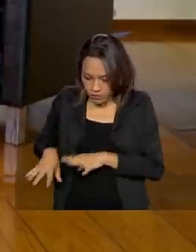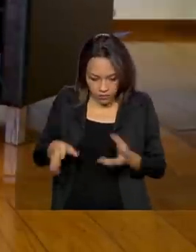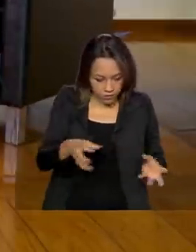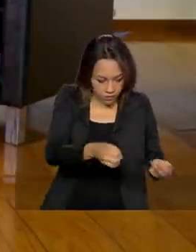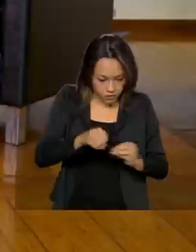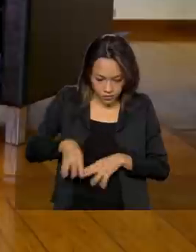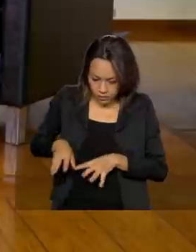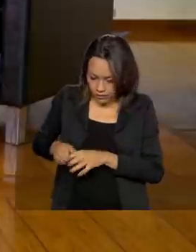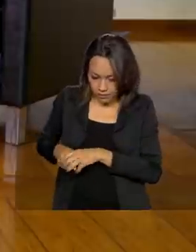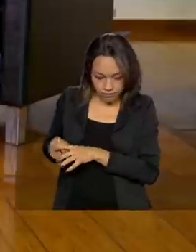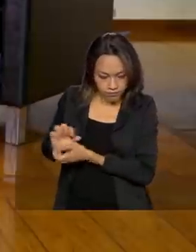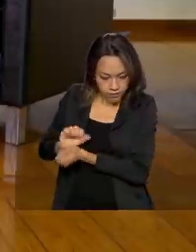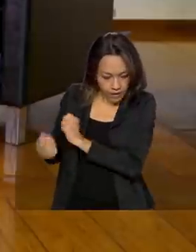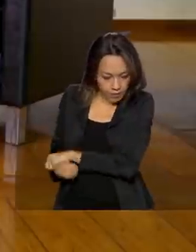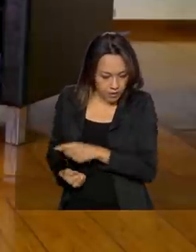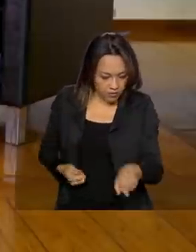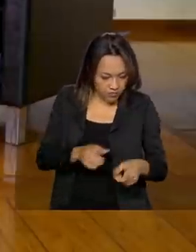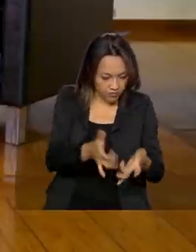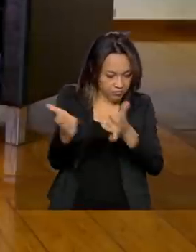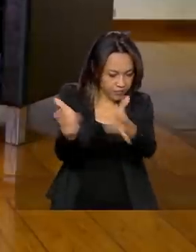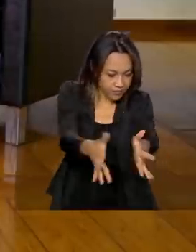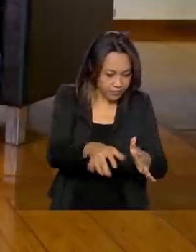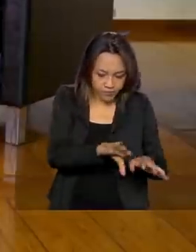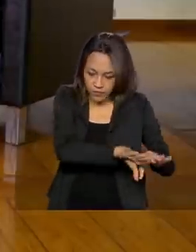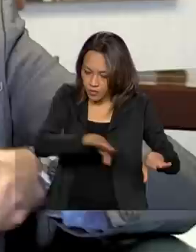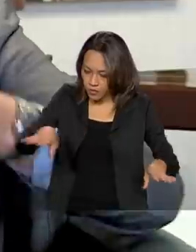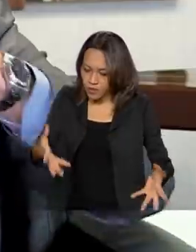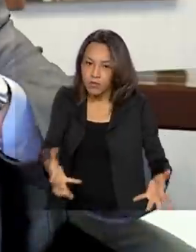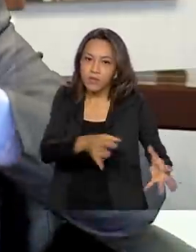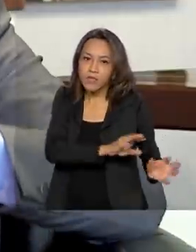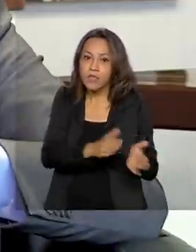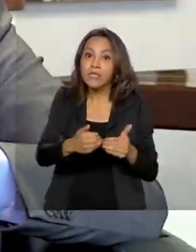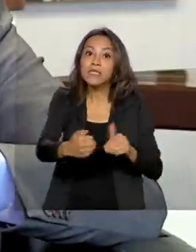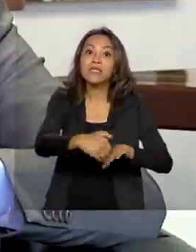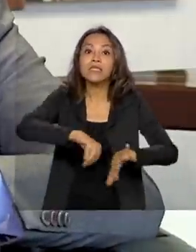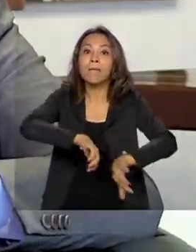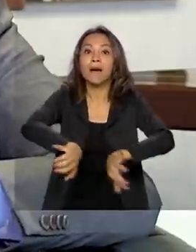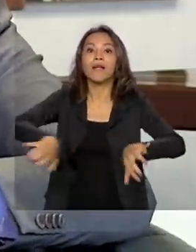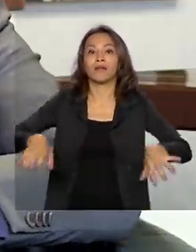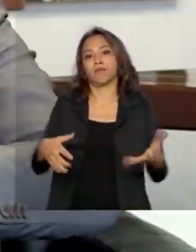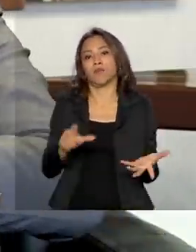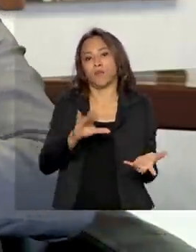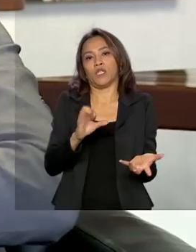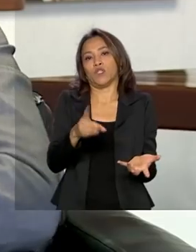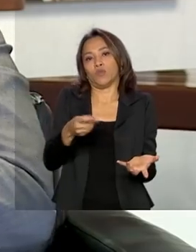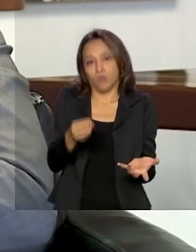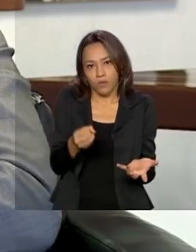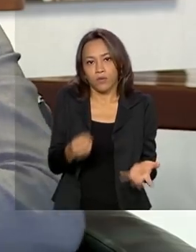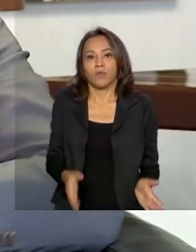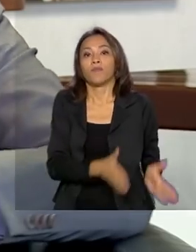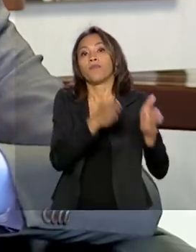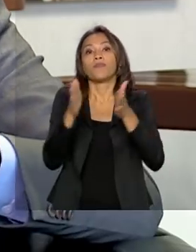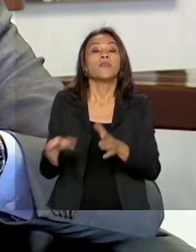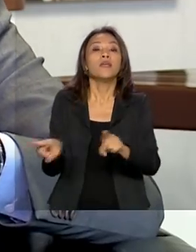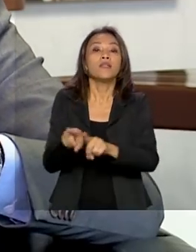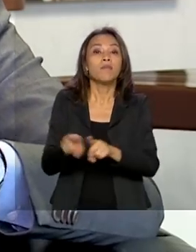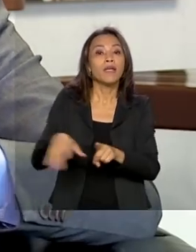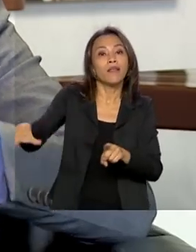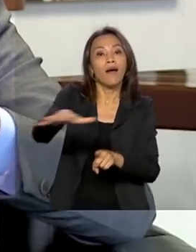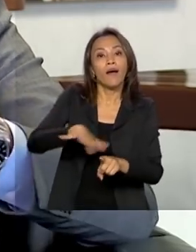produtos para reciclagem. Então, todo um apoio aos municípios. E, por outro lado, com o setor produtivo,